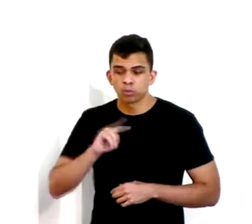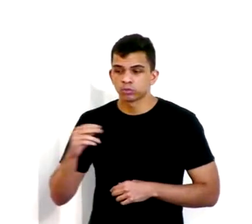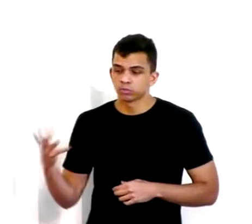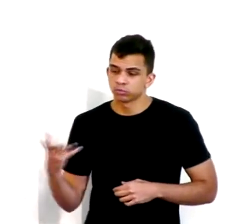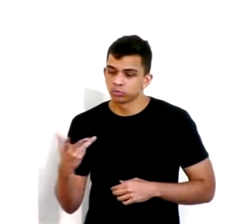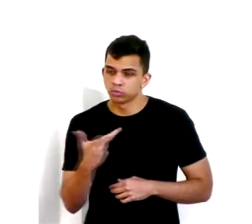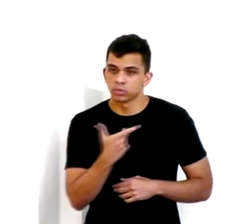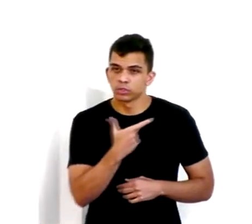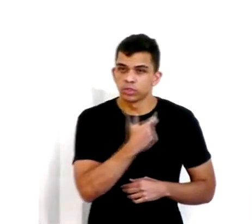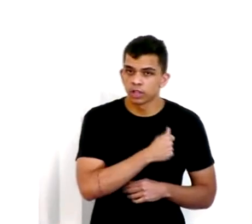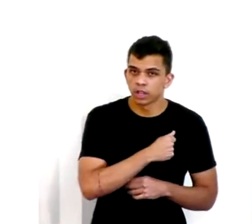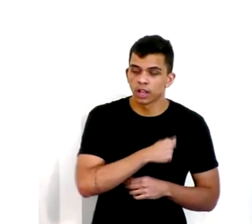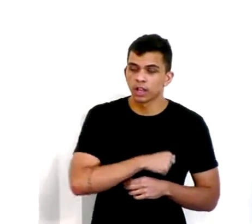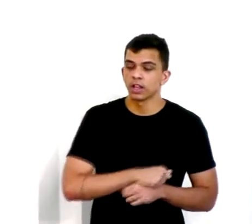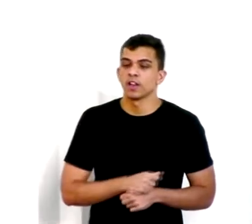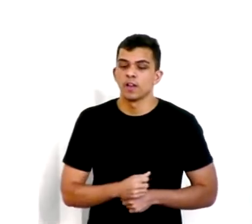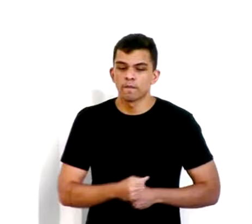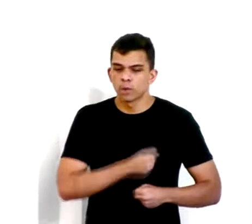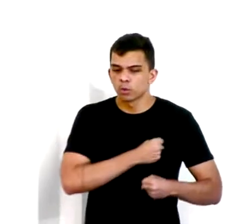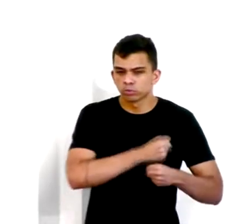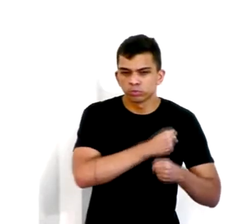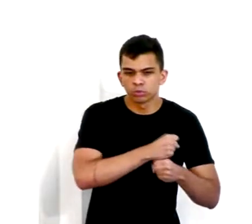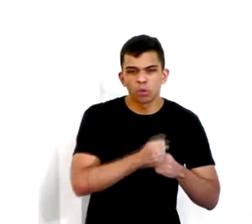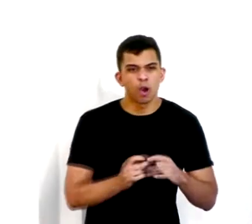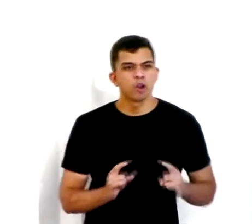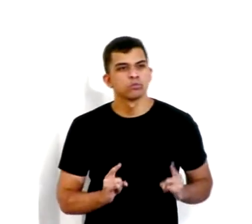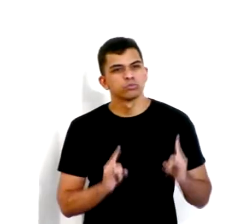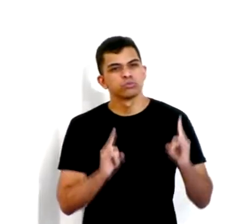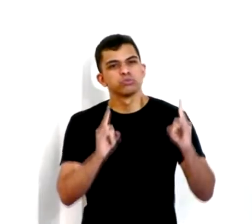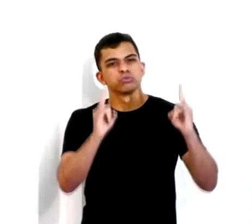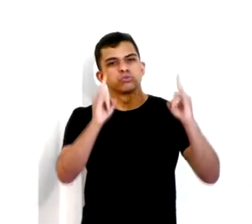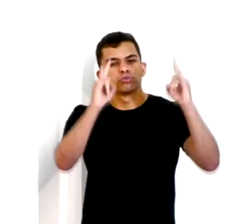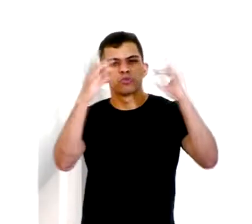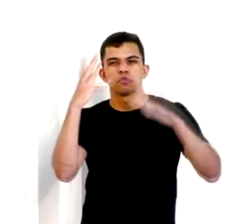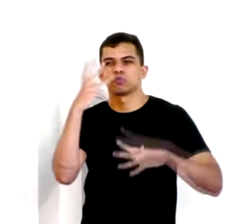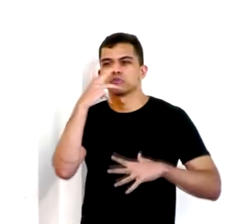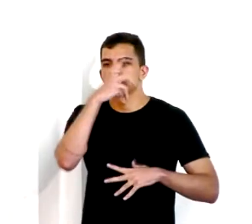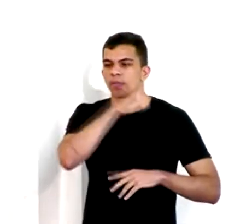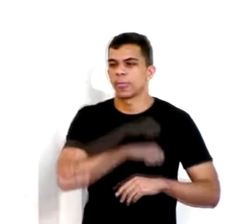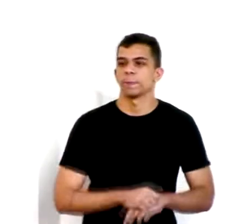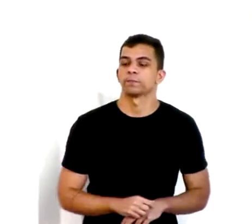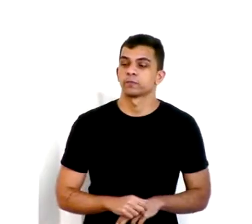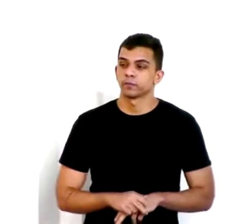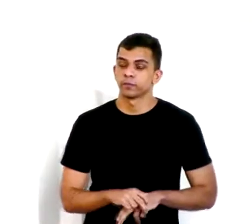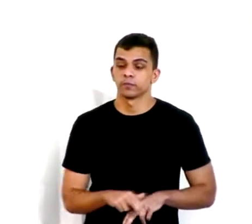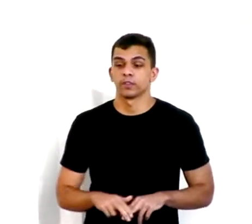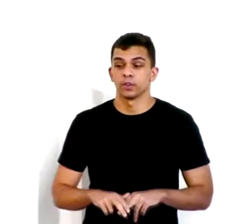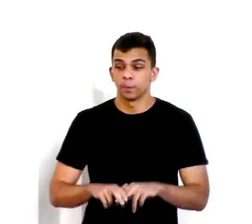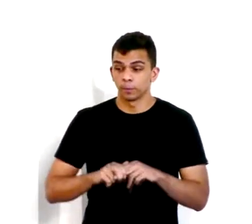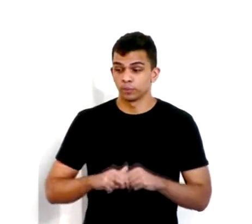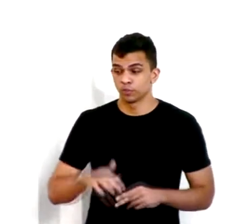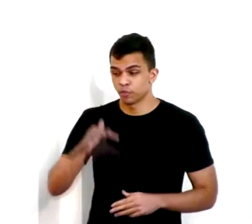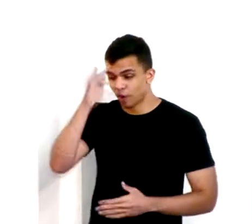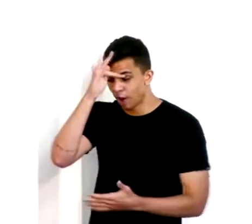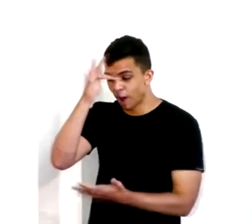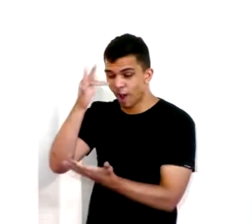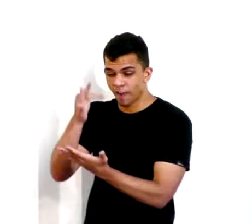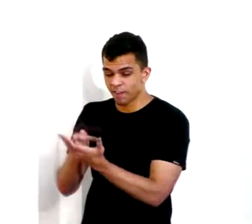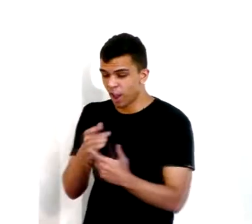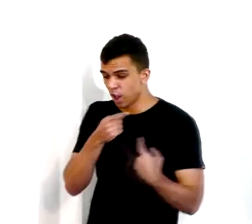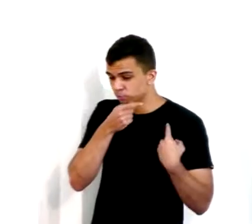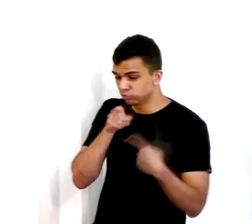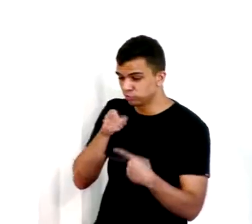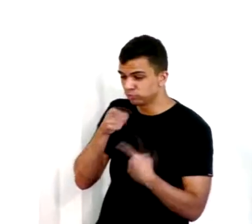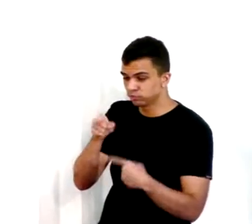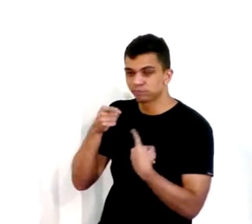intelectuais para construir edifícios teóricos, para assim atacar a fé de pessoas, do